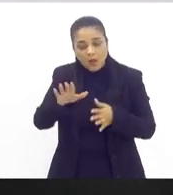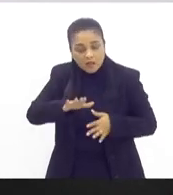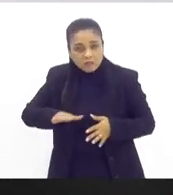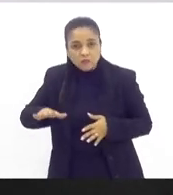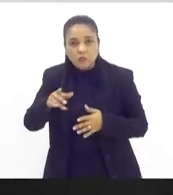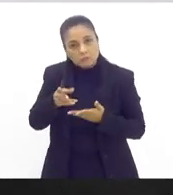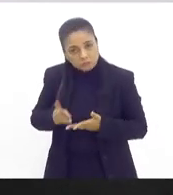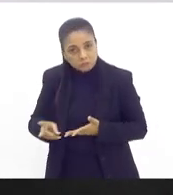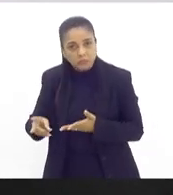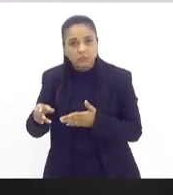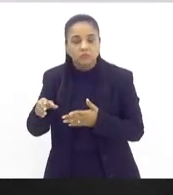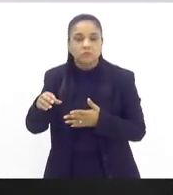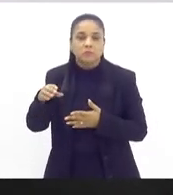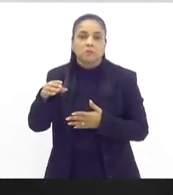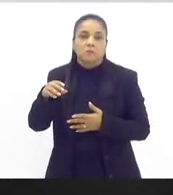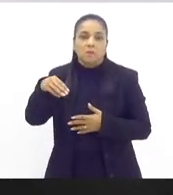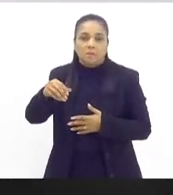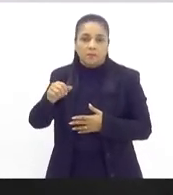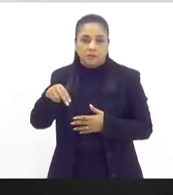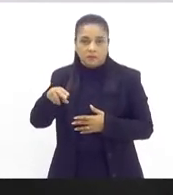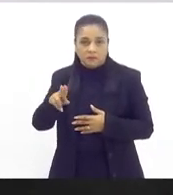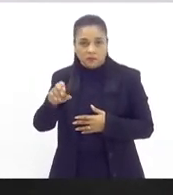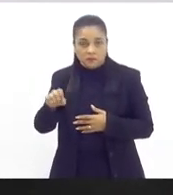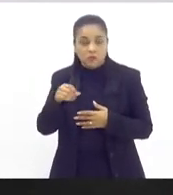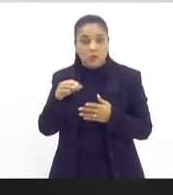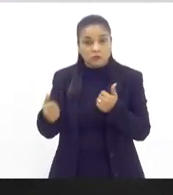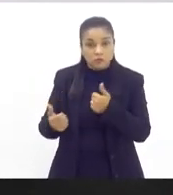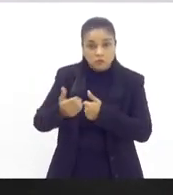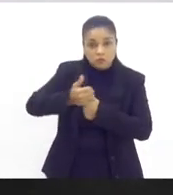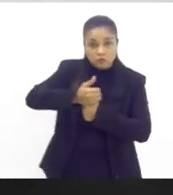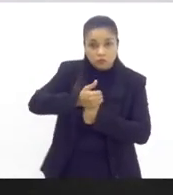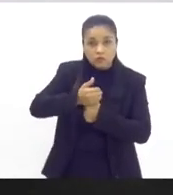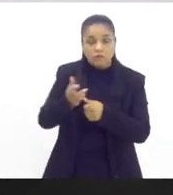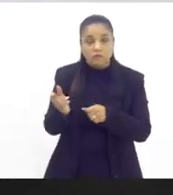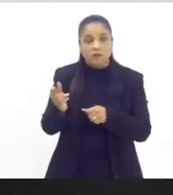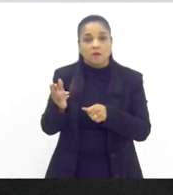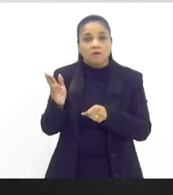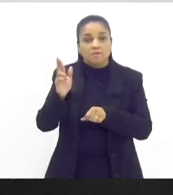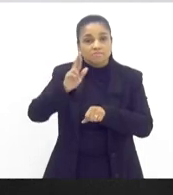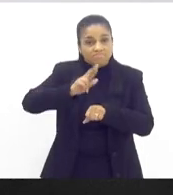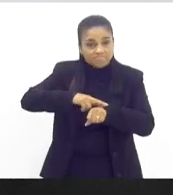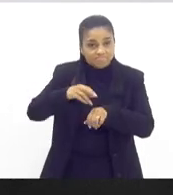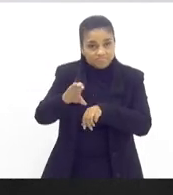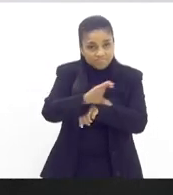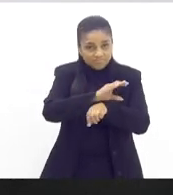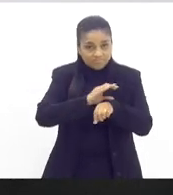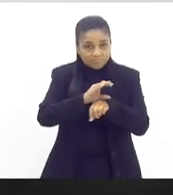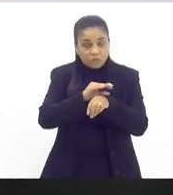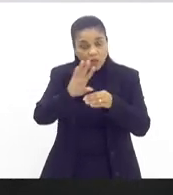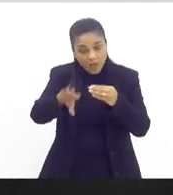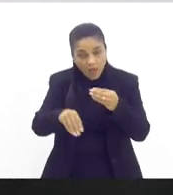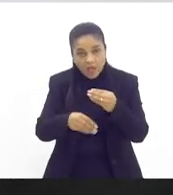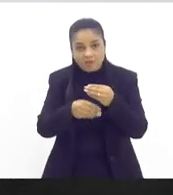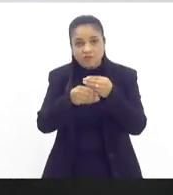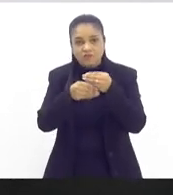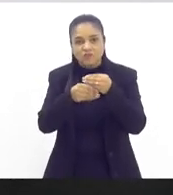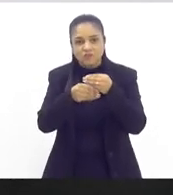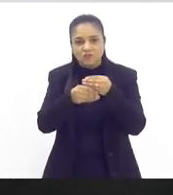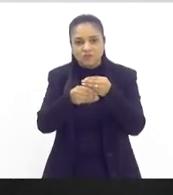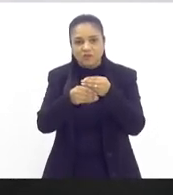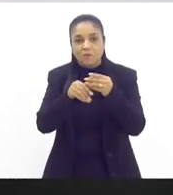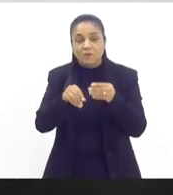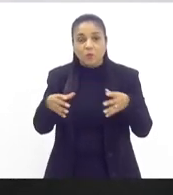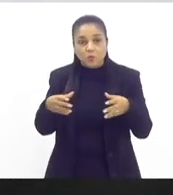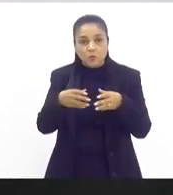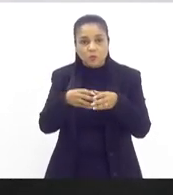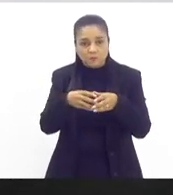existir, mas o substitutivo apresentado agora pela Comissão da Reforma, ela traz uma preocupação adicional, porque o imposto seletivo